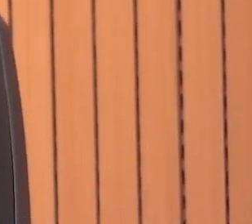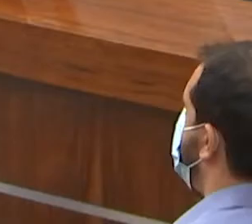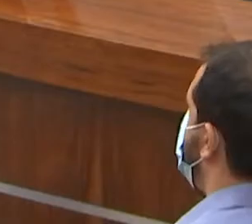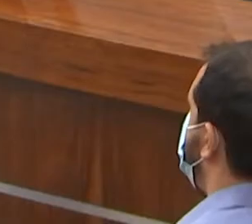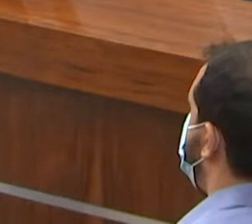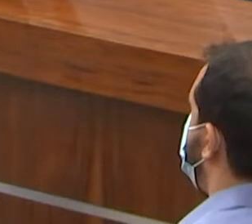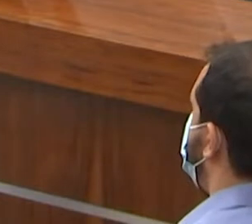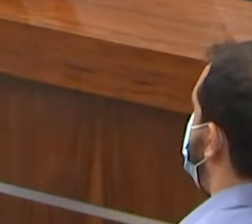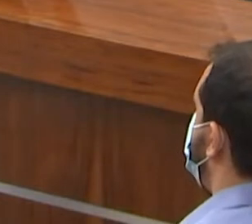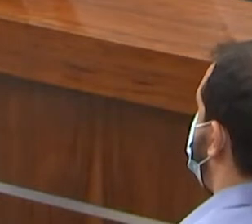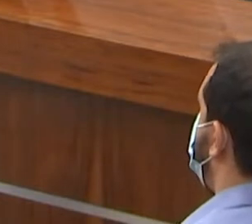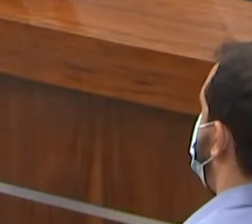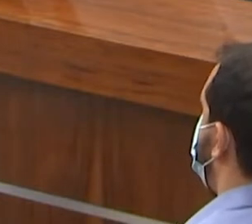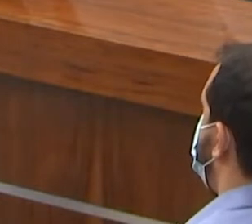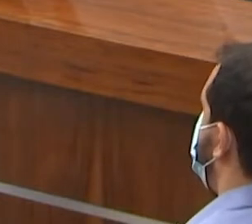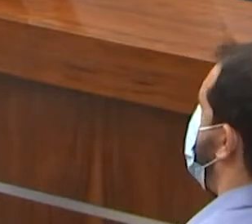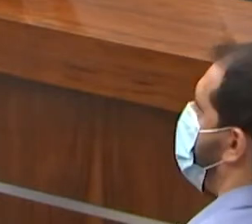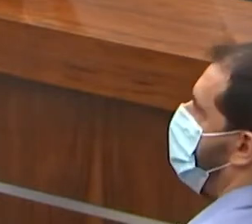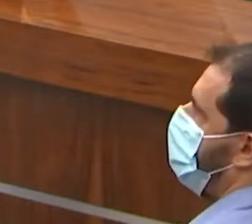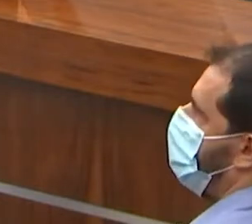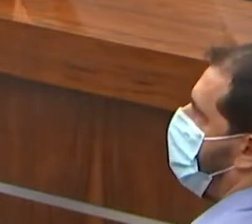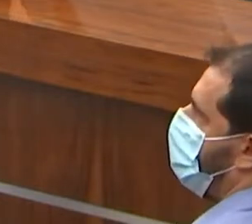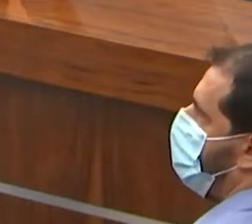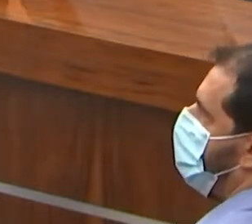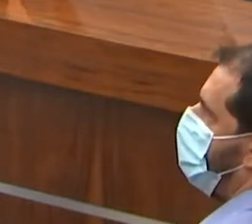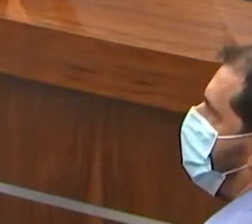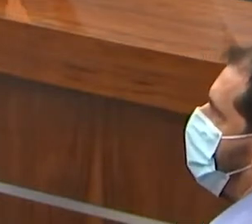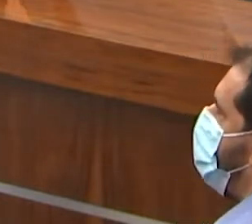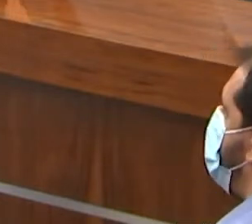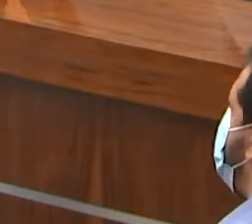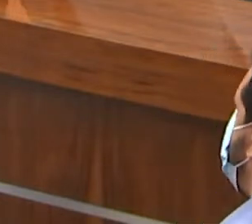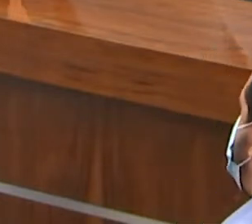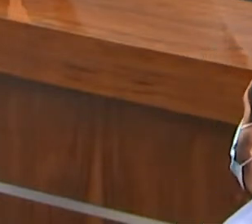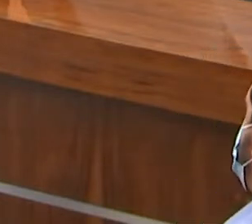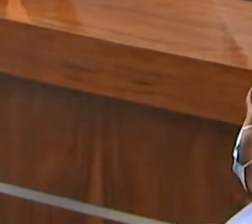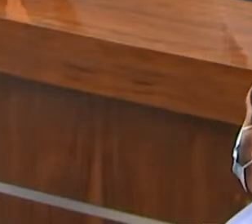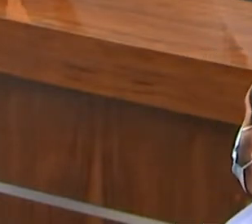Quando eu contei a história, ela balançou a cabeça. André com pergunta.